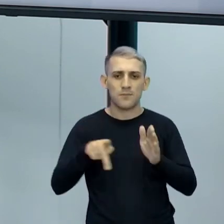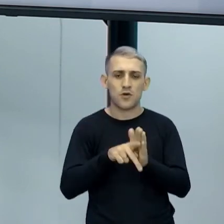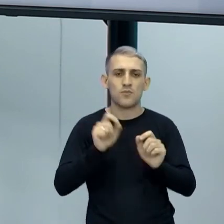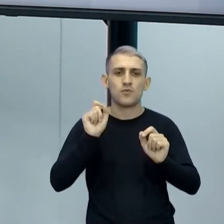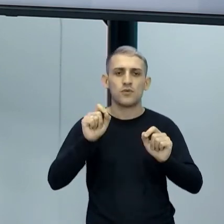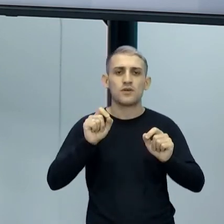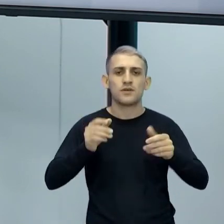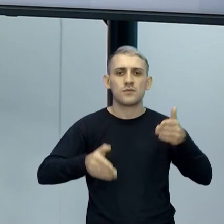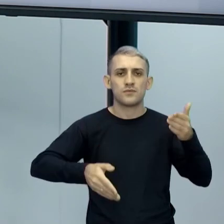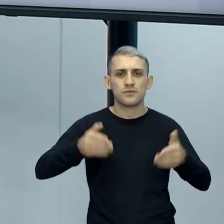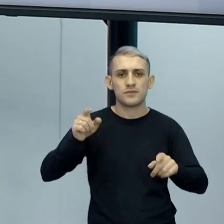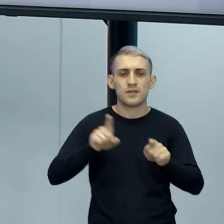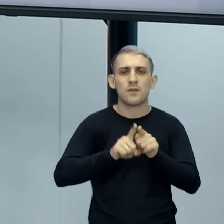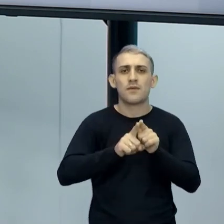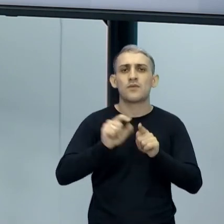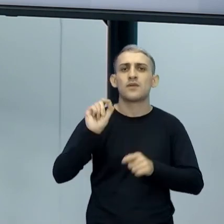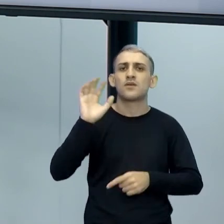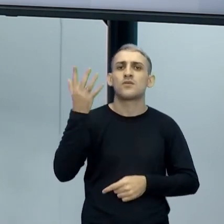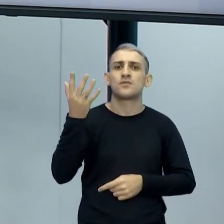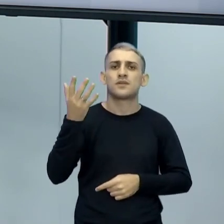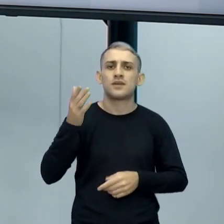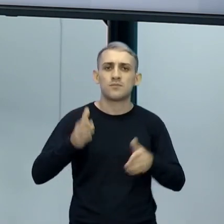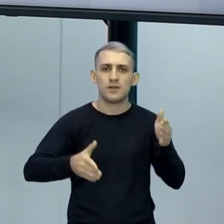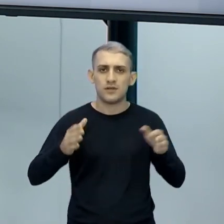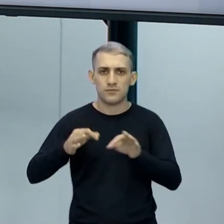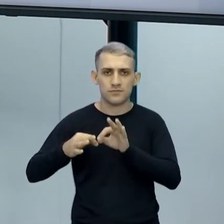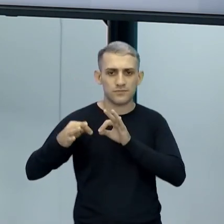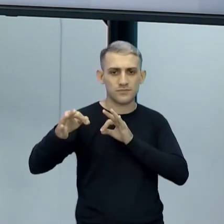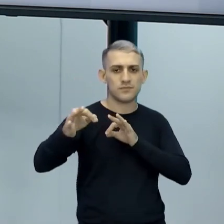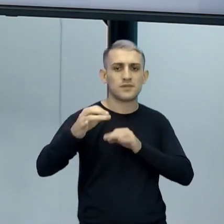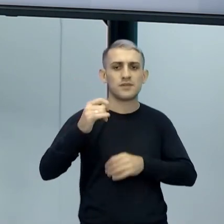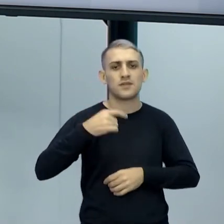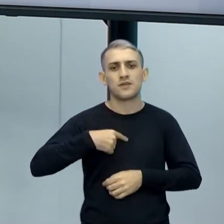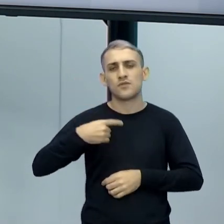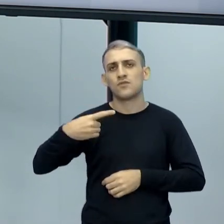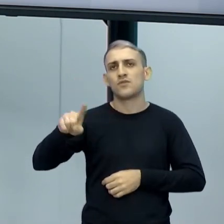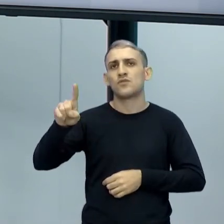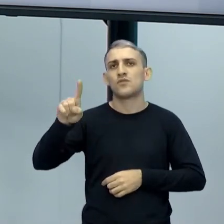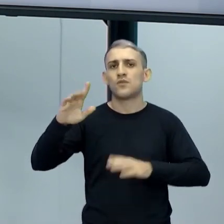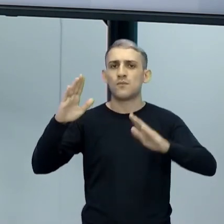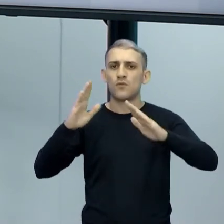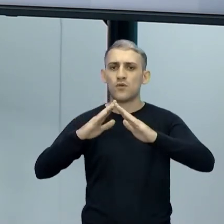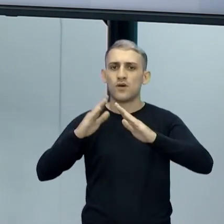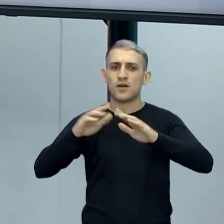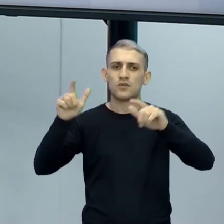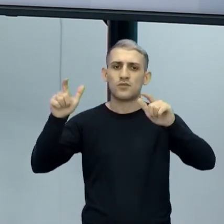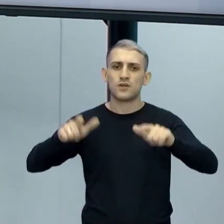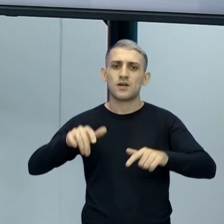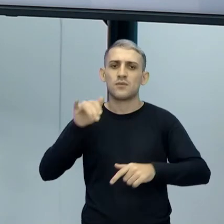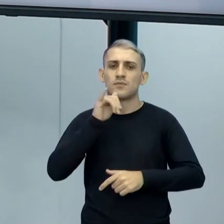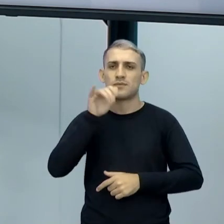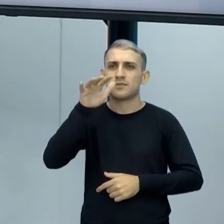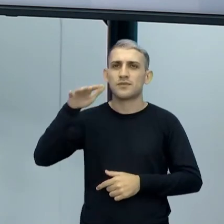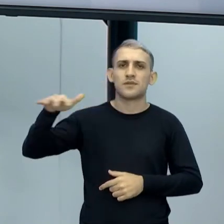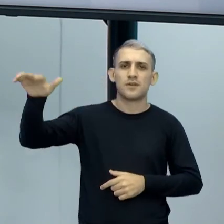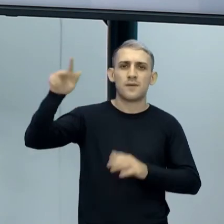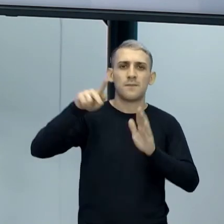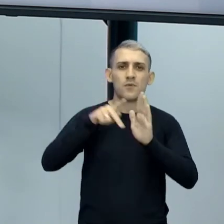aí. E o que acontece a longo prazo. Então, eu falei que se eu fosse morar, por exemplo, quando eu viajei nas alturas